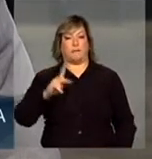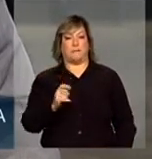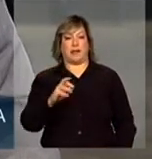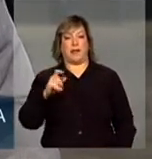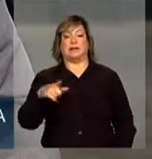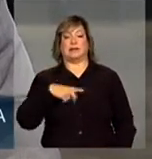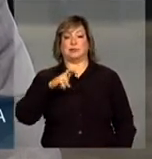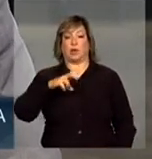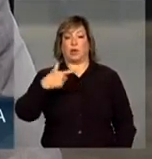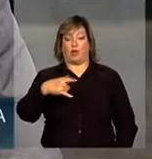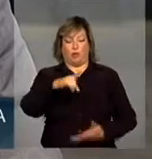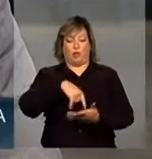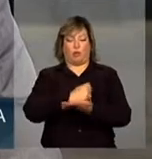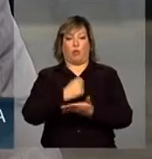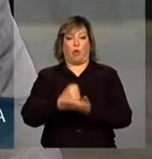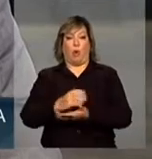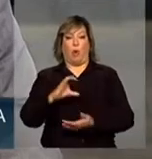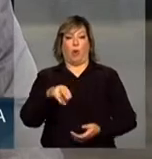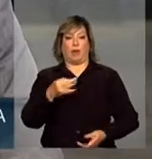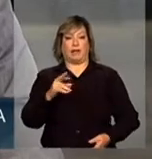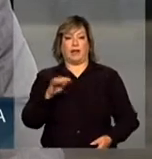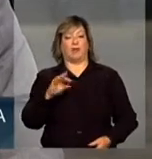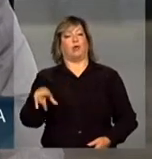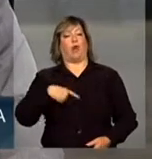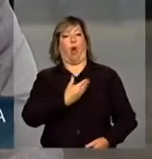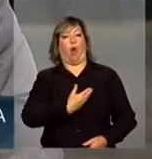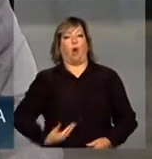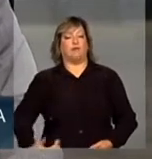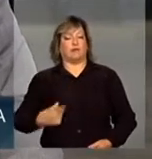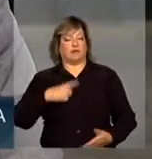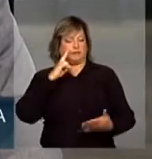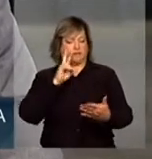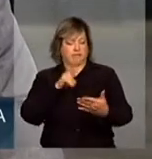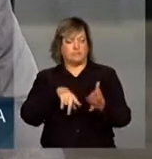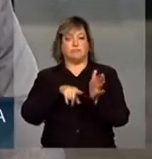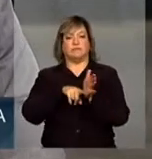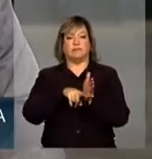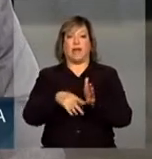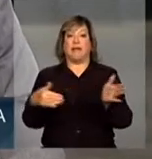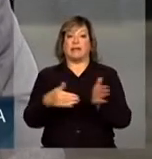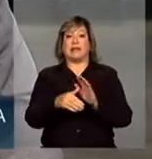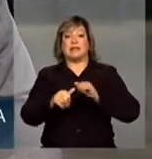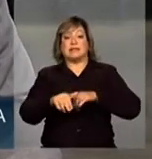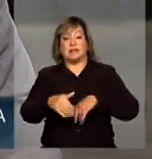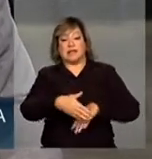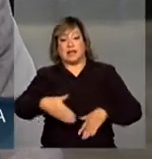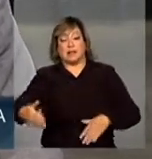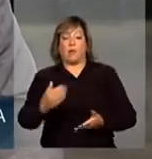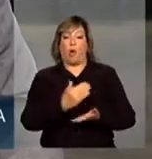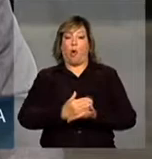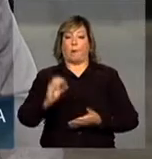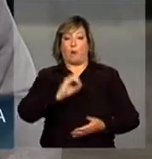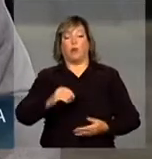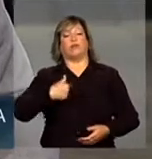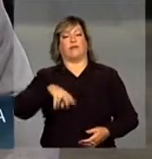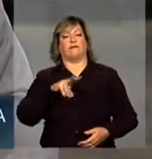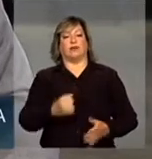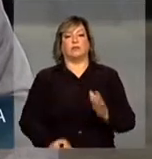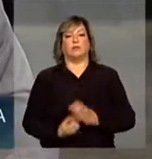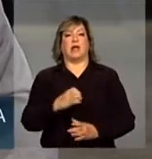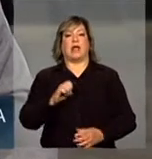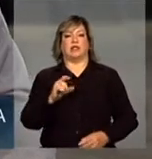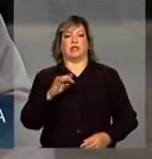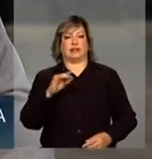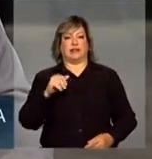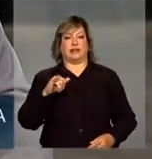contratos que o governo está analisando e até setembro, como eu falei, começo de outubro, nós vamos lançar os